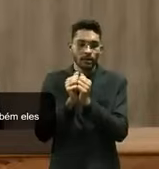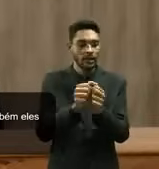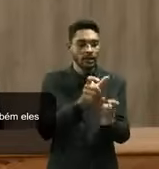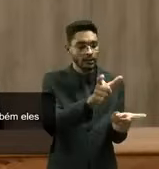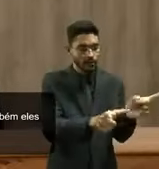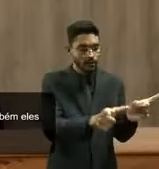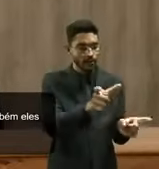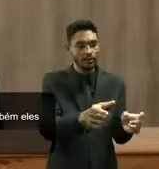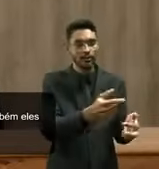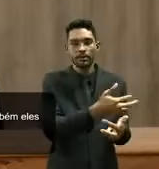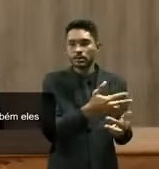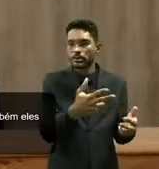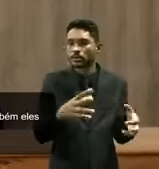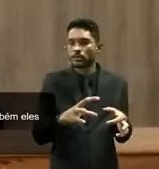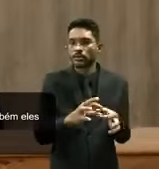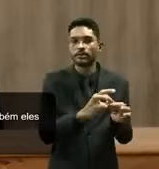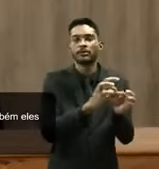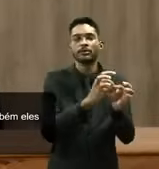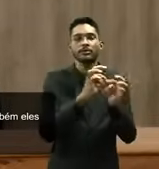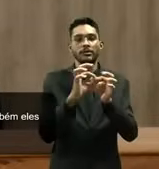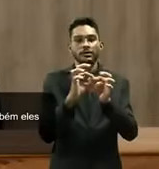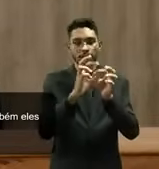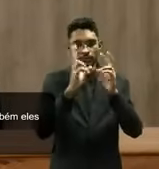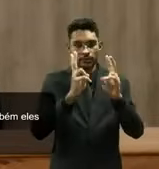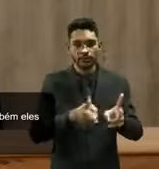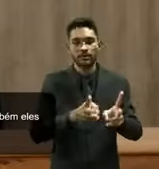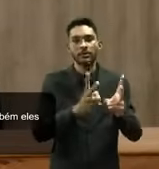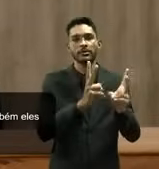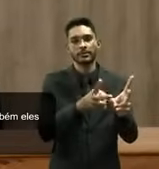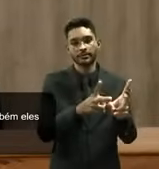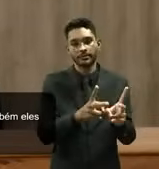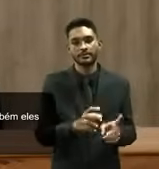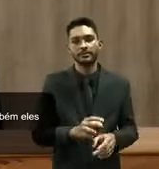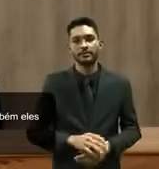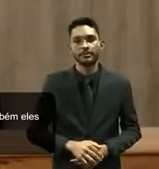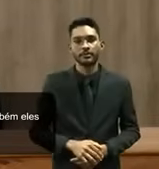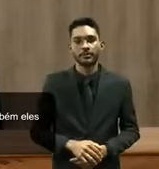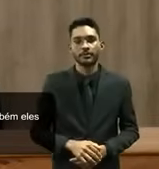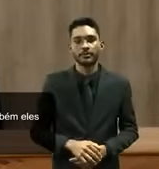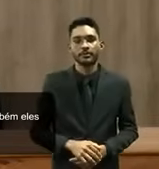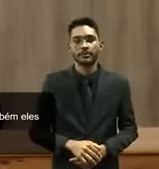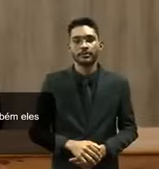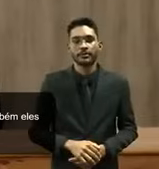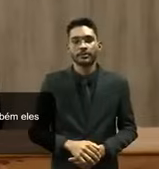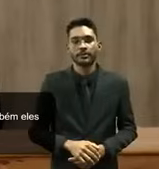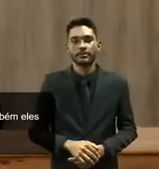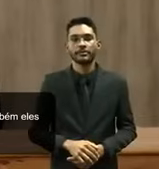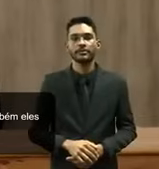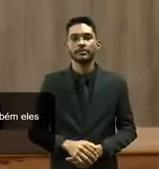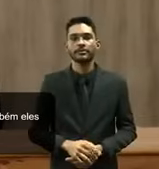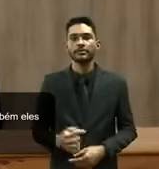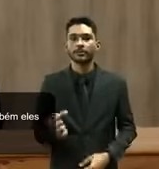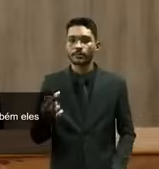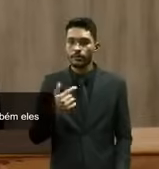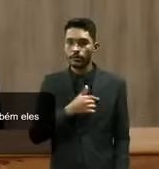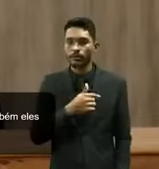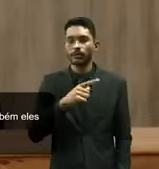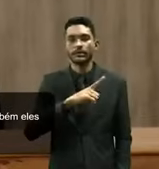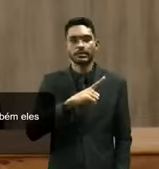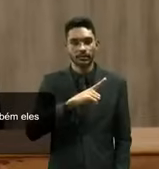sejam um como tua pai o és em mim e eu em ti e que também ele seja em nós nós temos igrejas